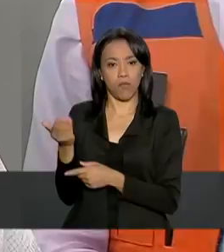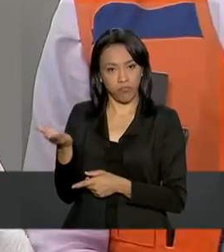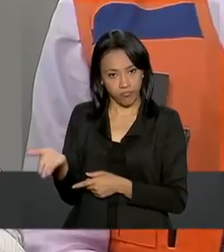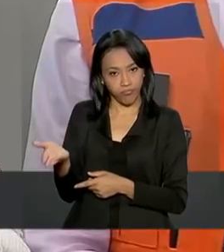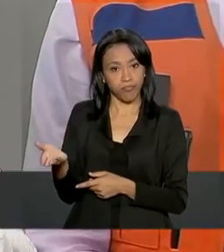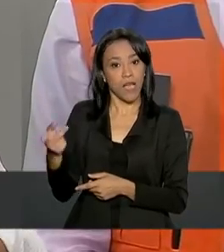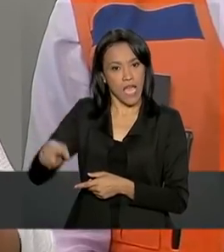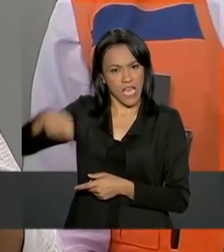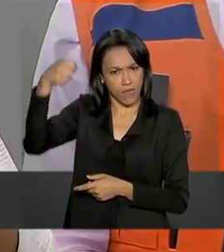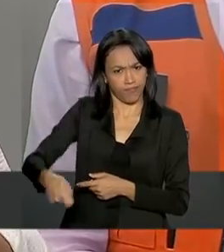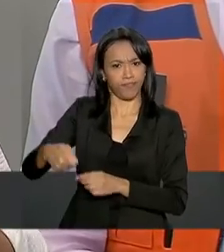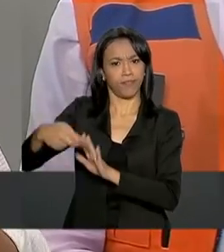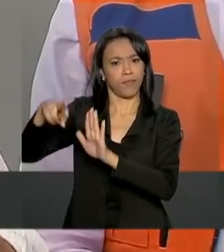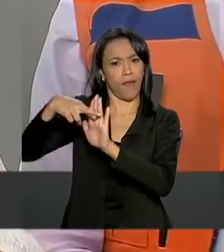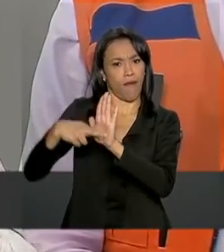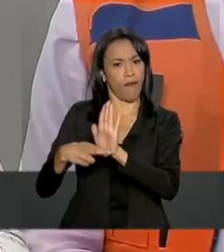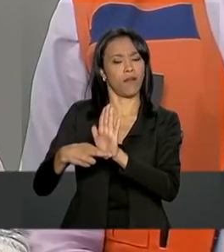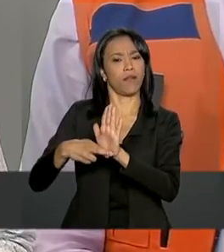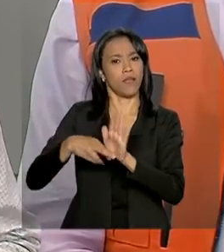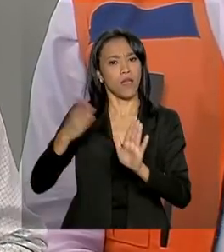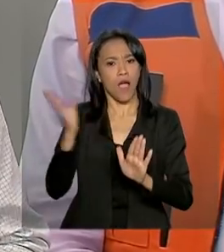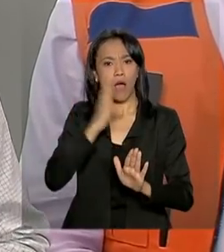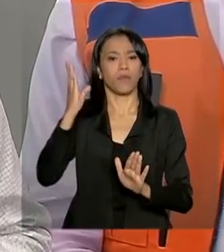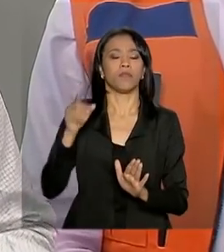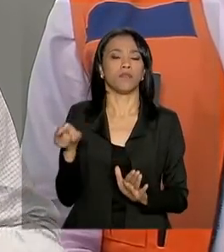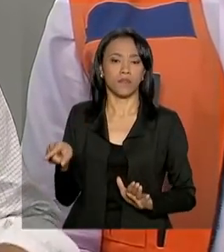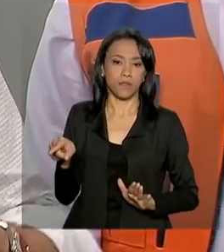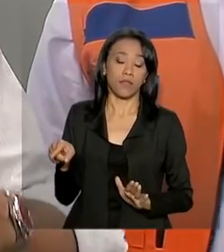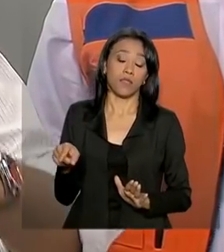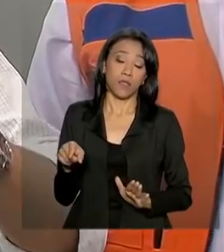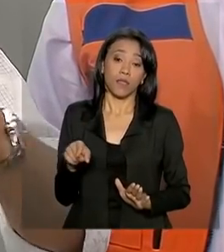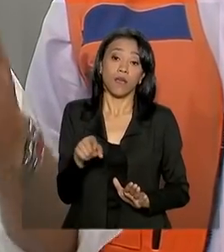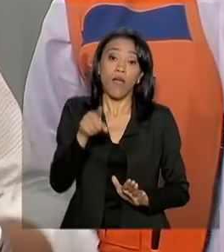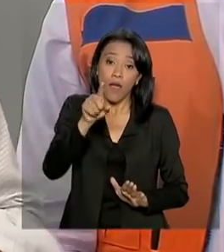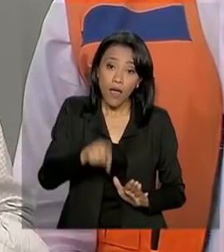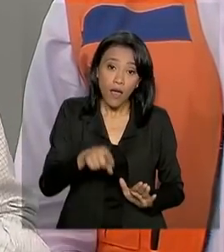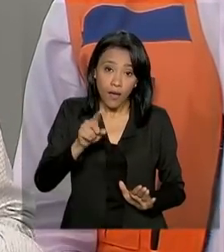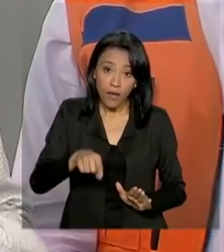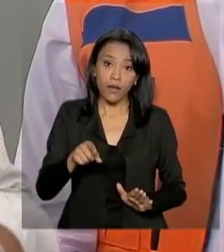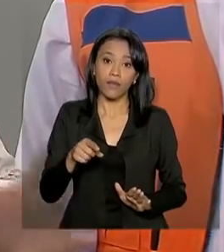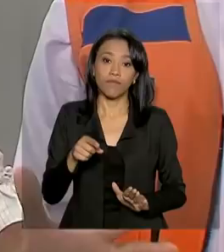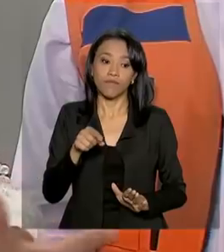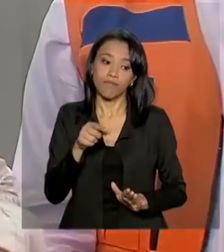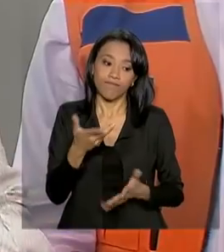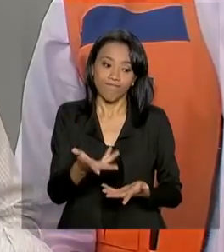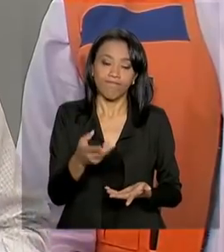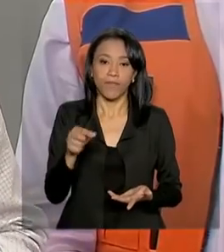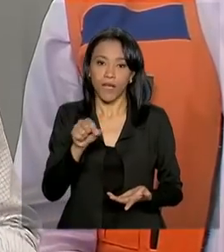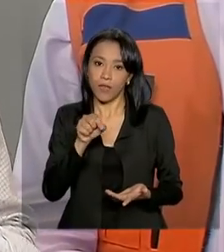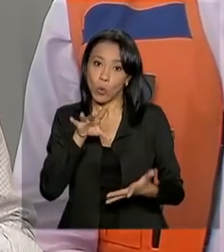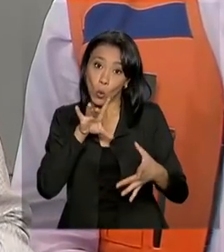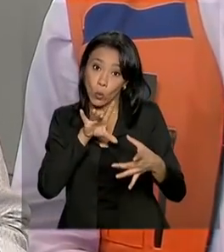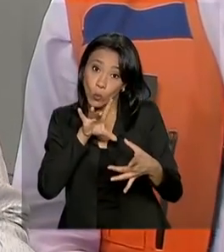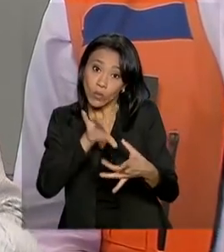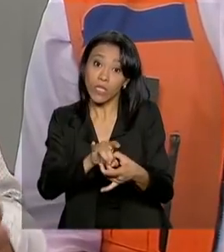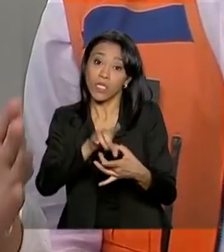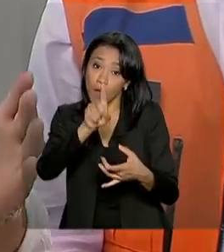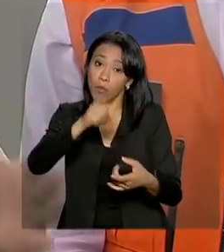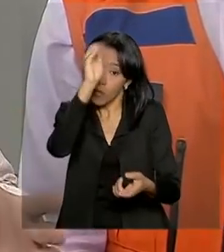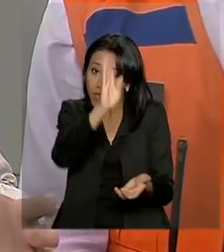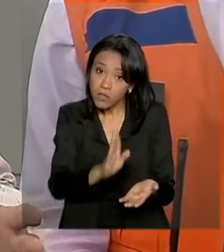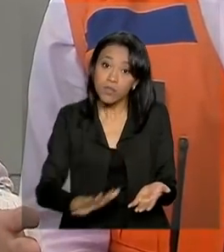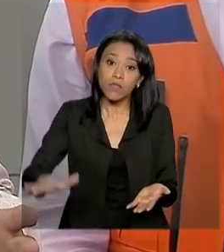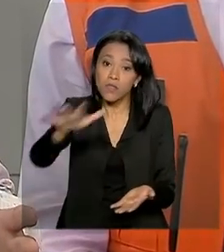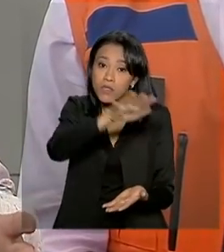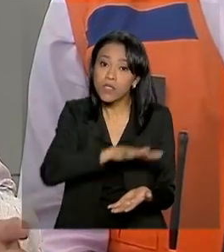ela é rigorosa e rápida. O que nós precisamos ter, e isso é uma questão não para este caso que não se aplica, mas para o Brasil, é